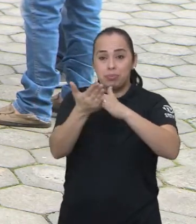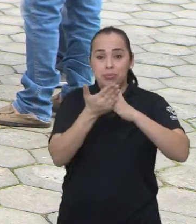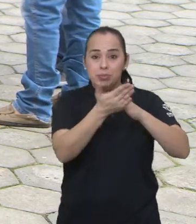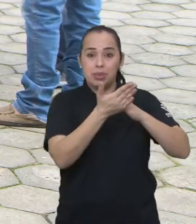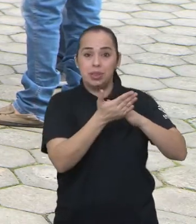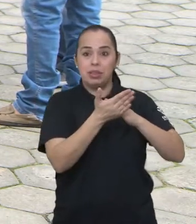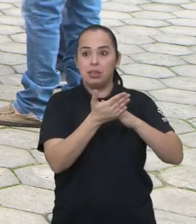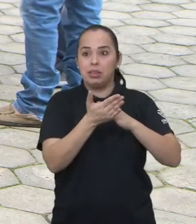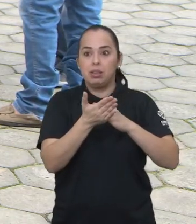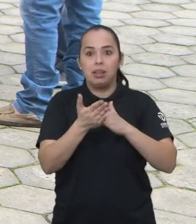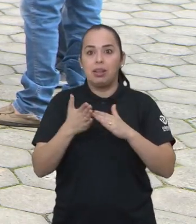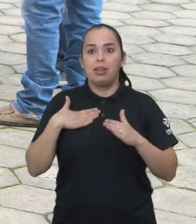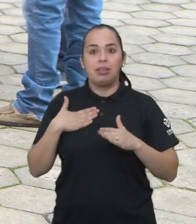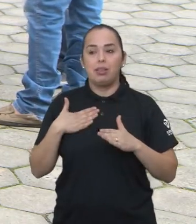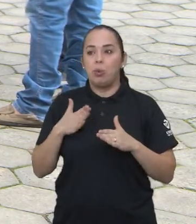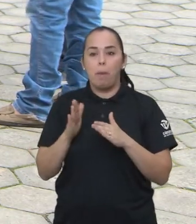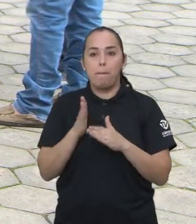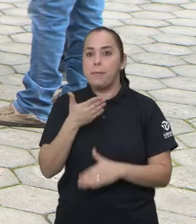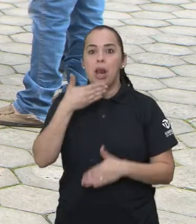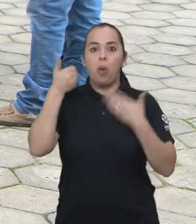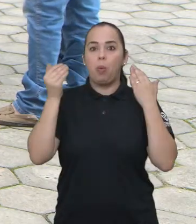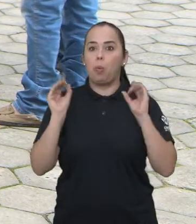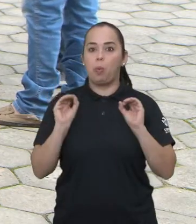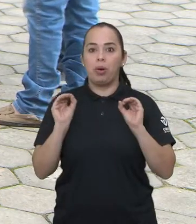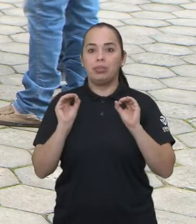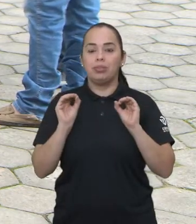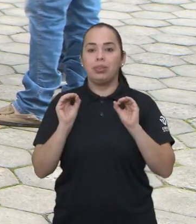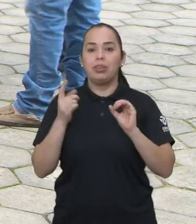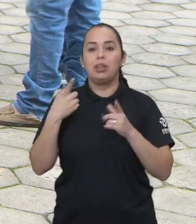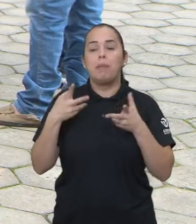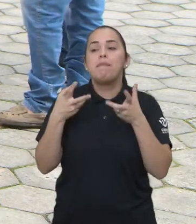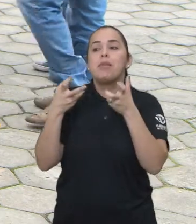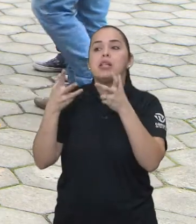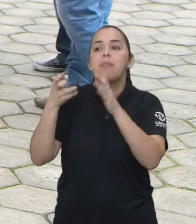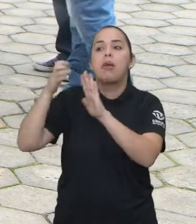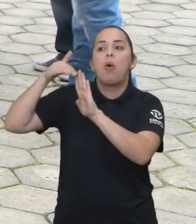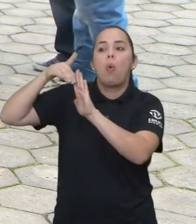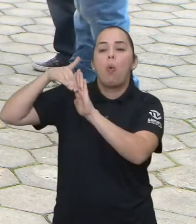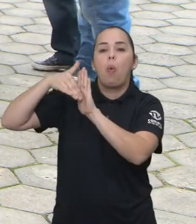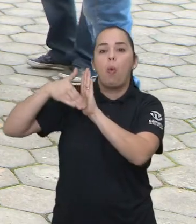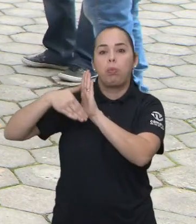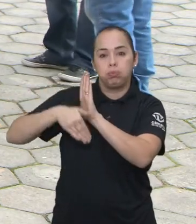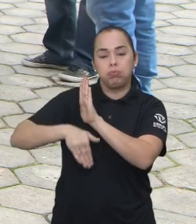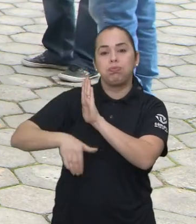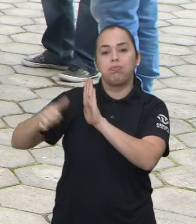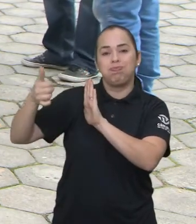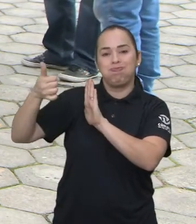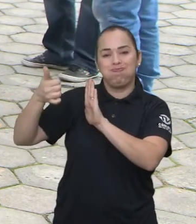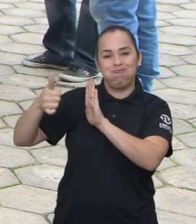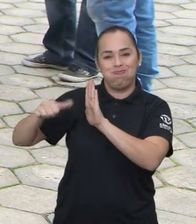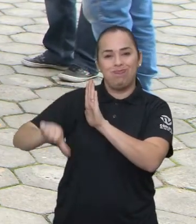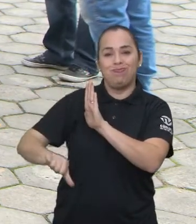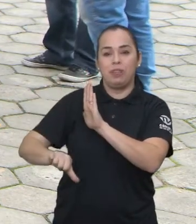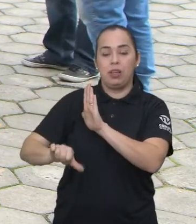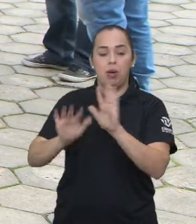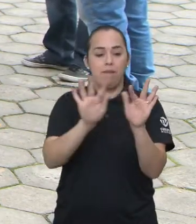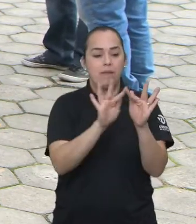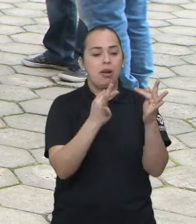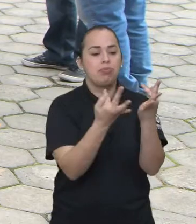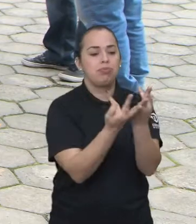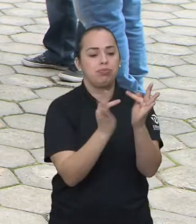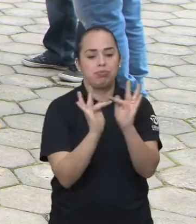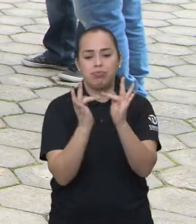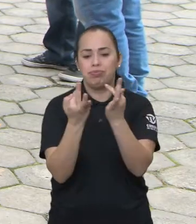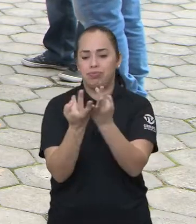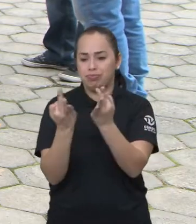ao invés de as coisas melhorarem nesse aspecto a gente tá vendo que as coisas não estão melhorando gente o número